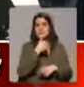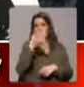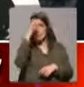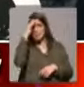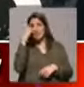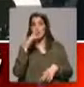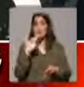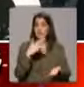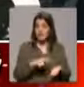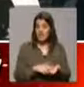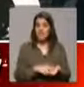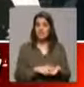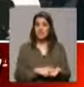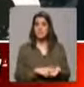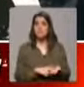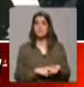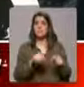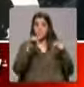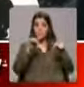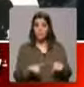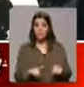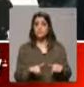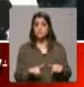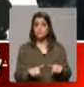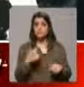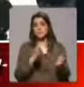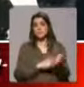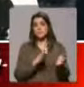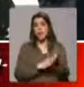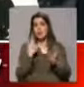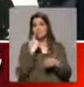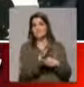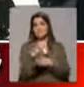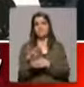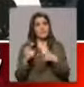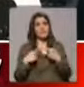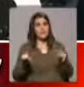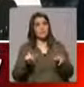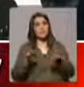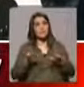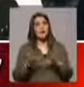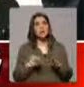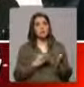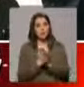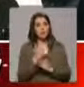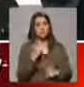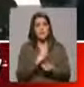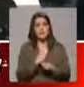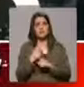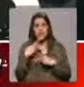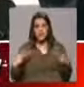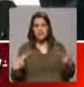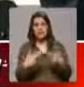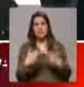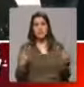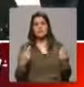A verdade é que hoje aqui mostrou-se de forma diferente, mas ainda com muitas críticas ao que as autoridades